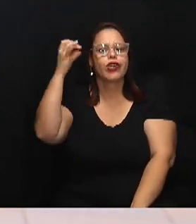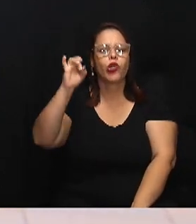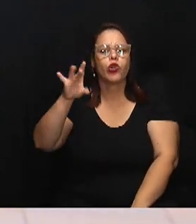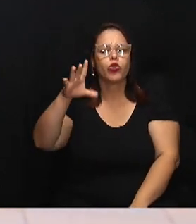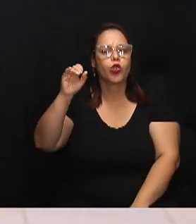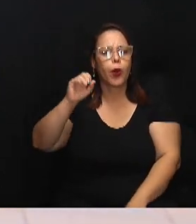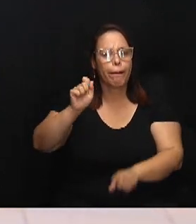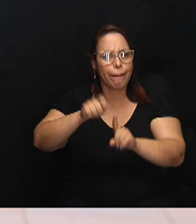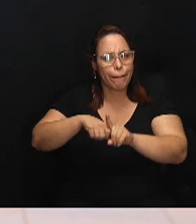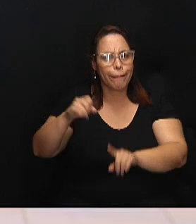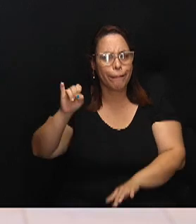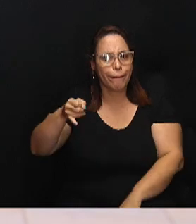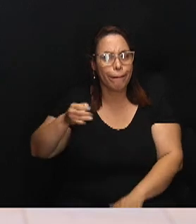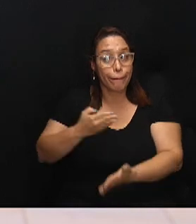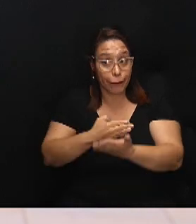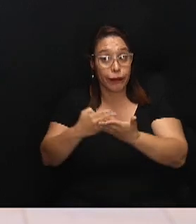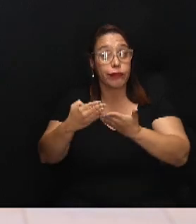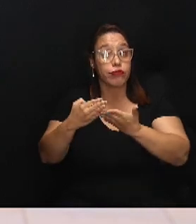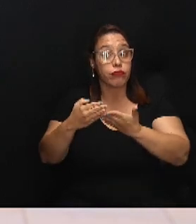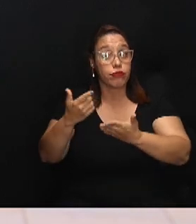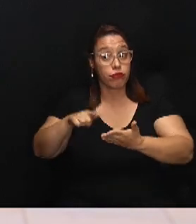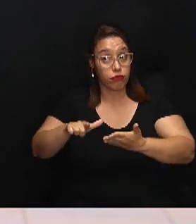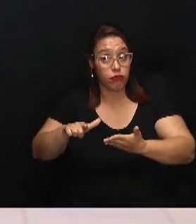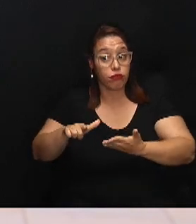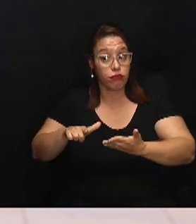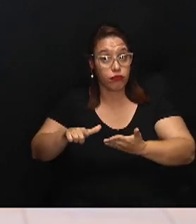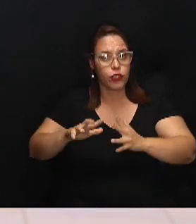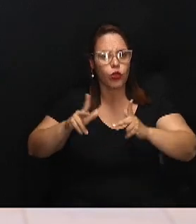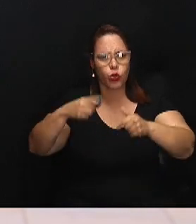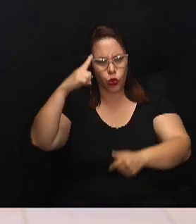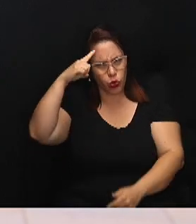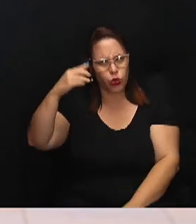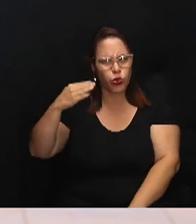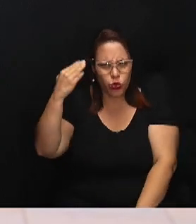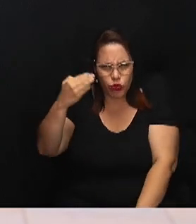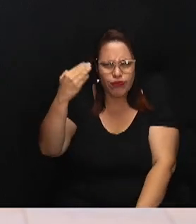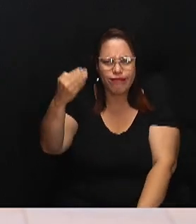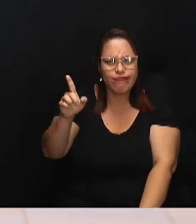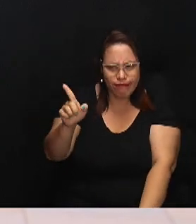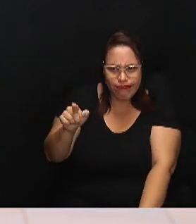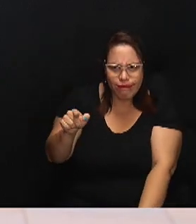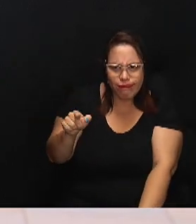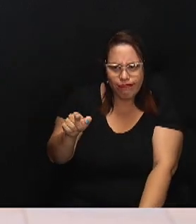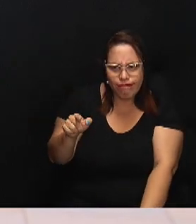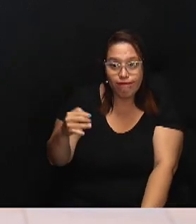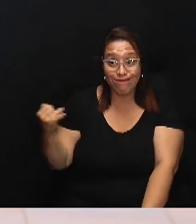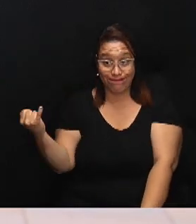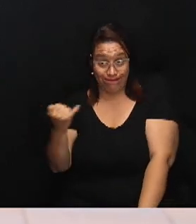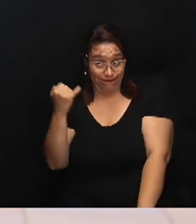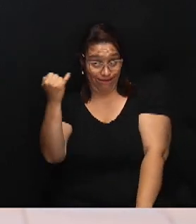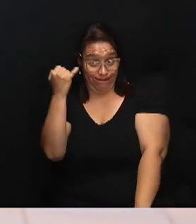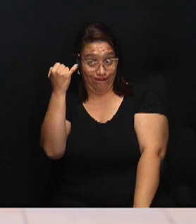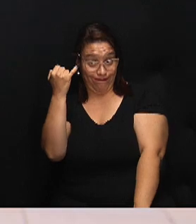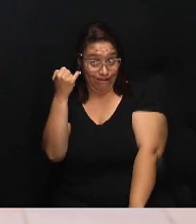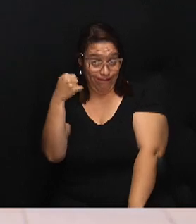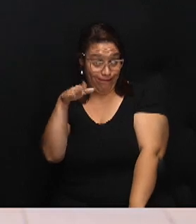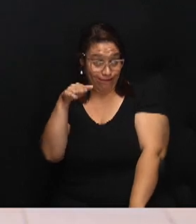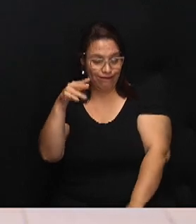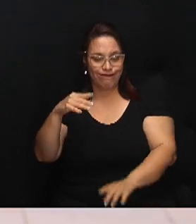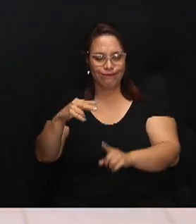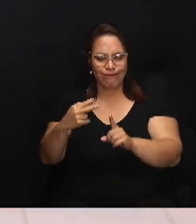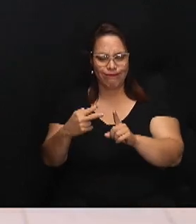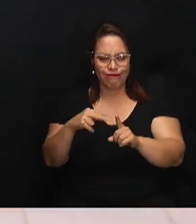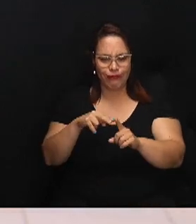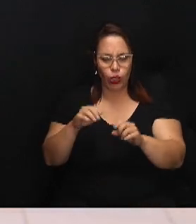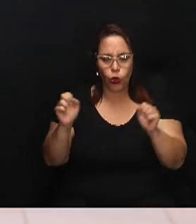de janeiro, que é o mês do recomeço, mas em todos os dias, né? Você se importar e dar mais atenção à sua